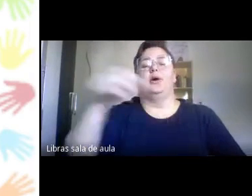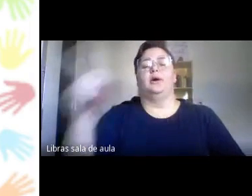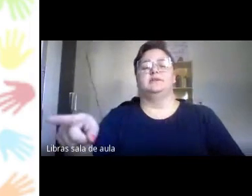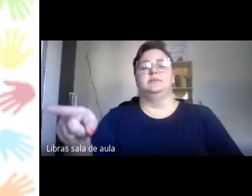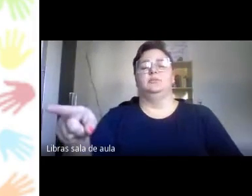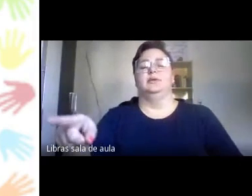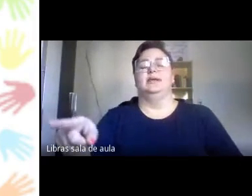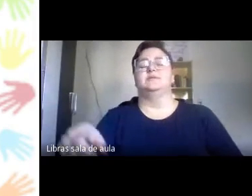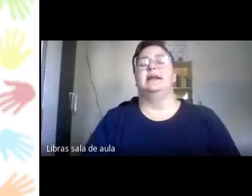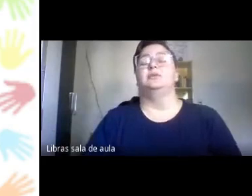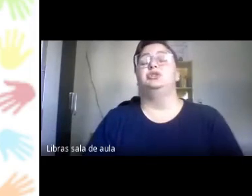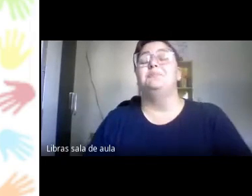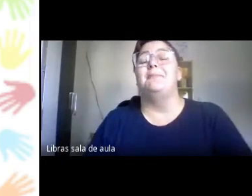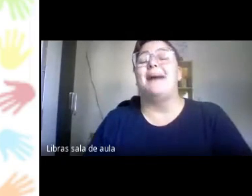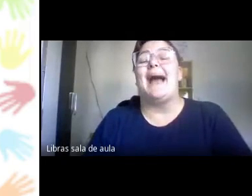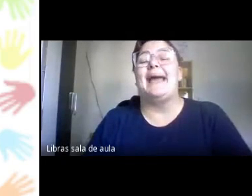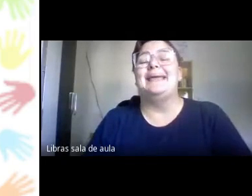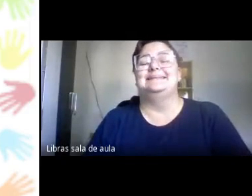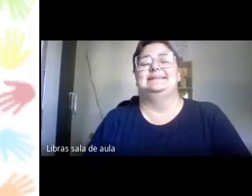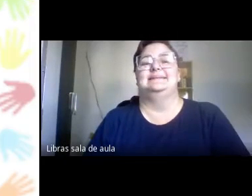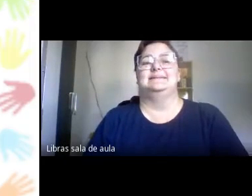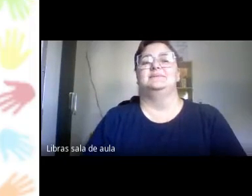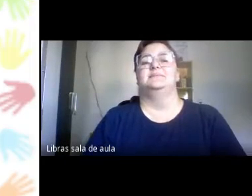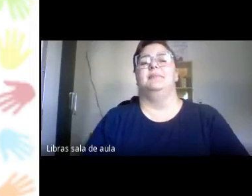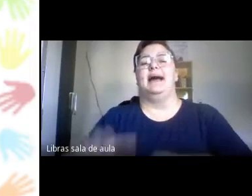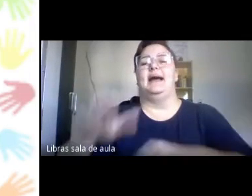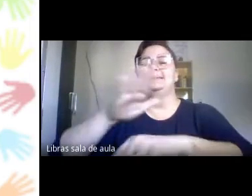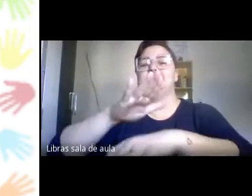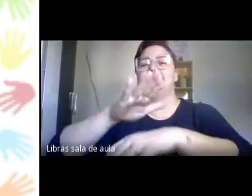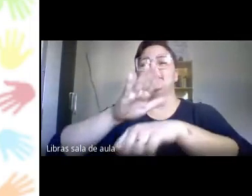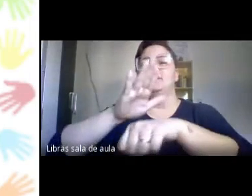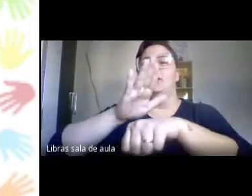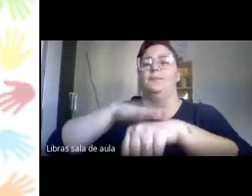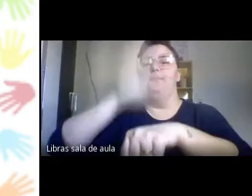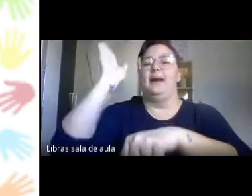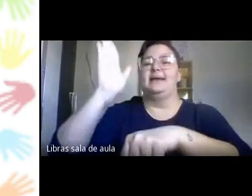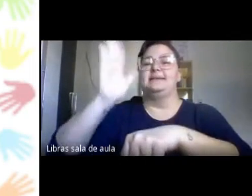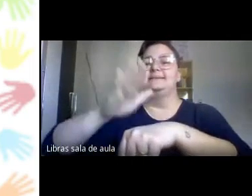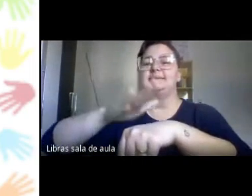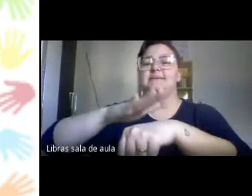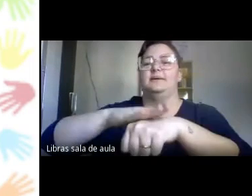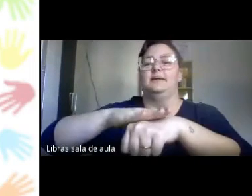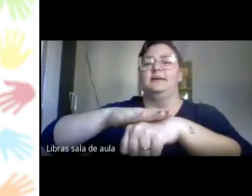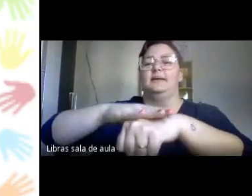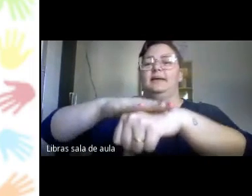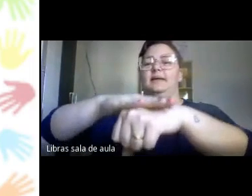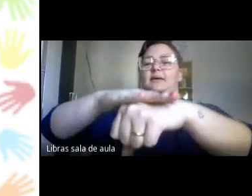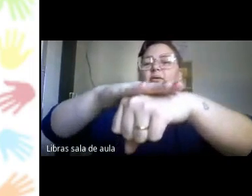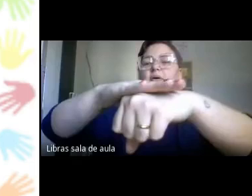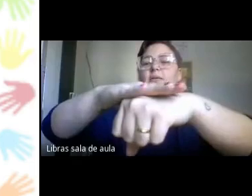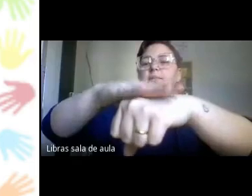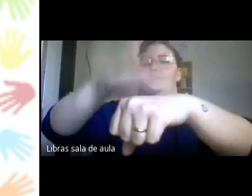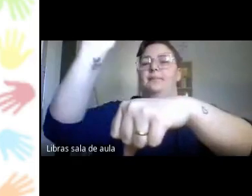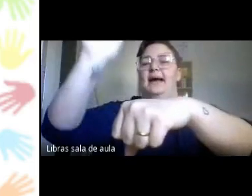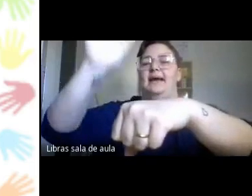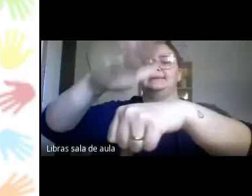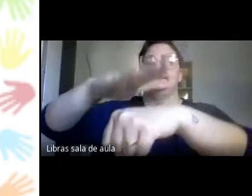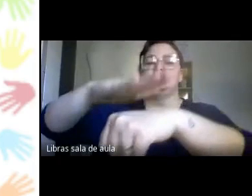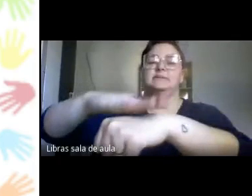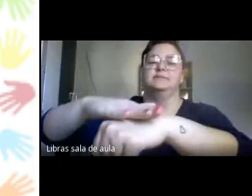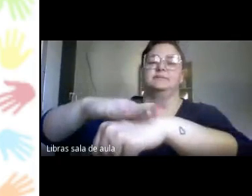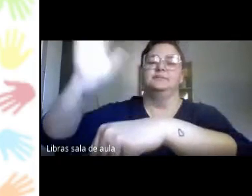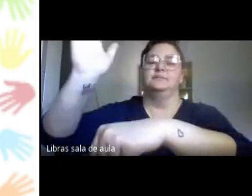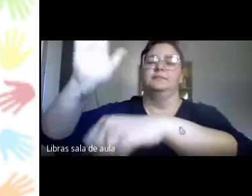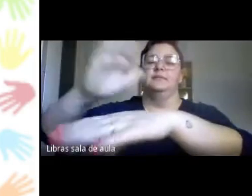O próximo, que é o sinal de mais. Mais. Ó, mais. Ó,